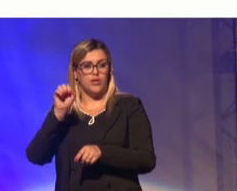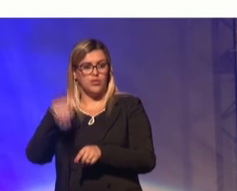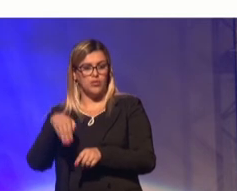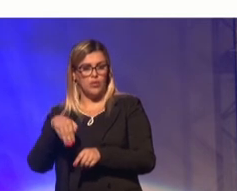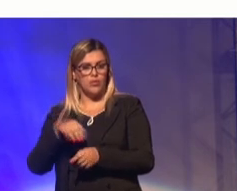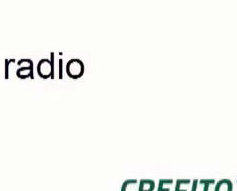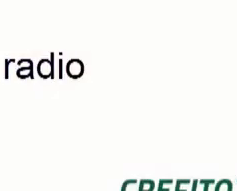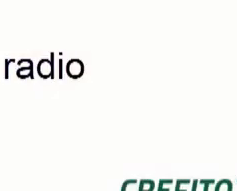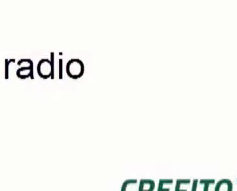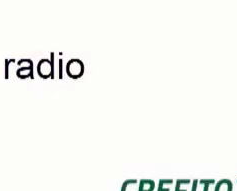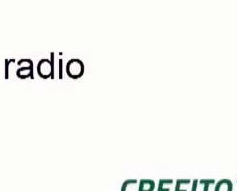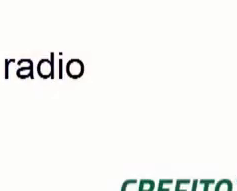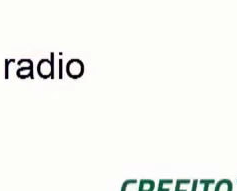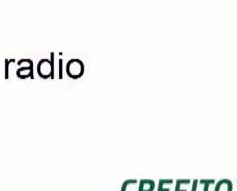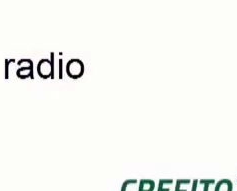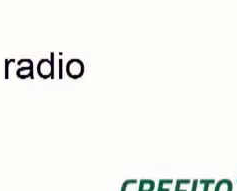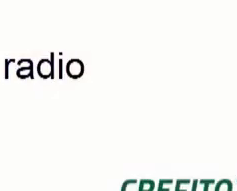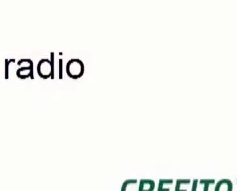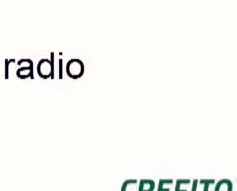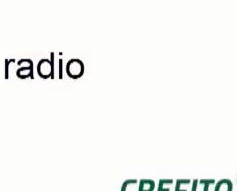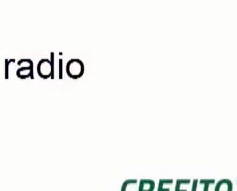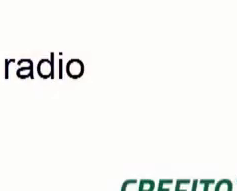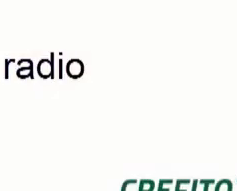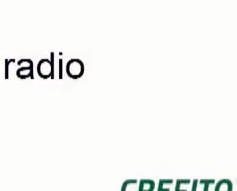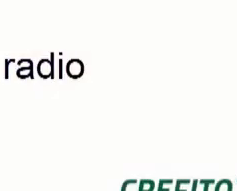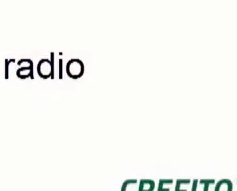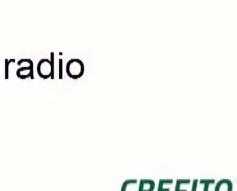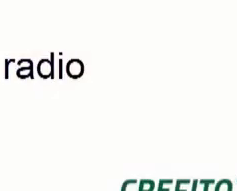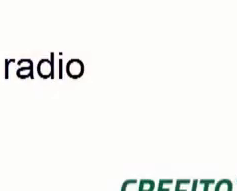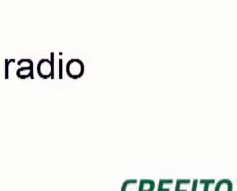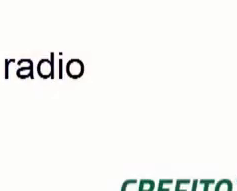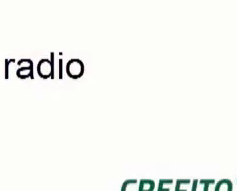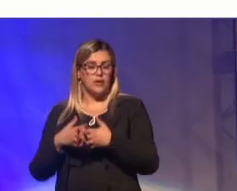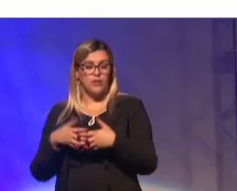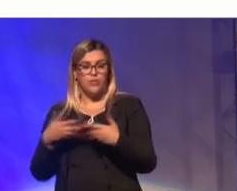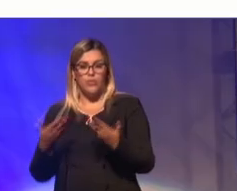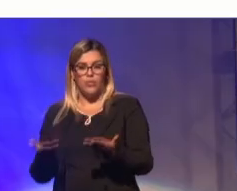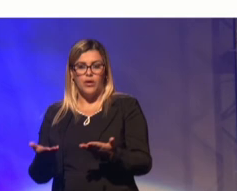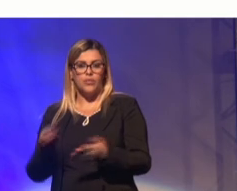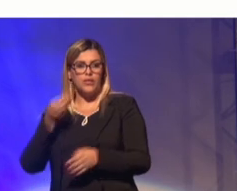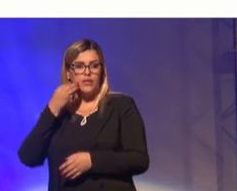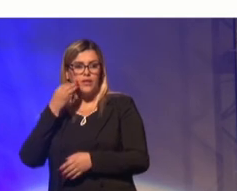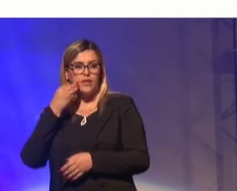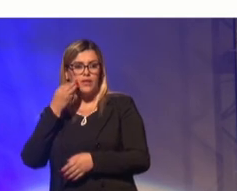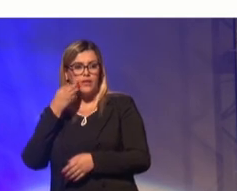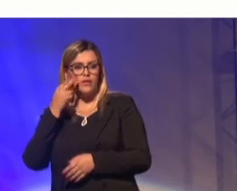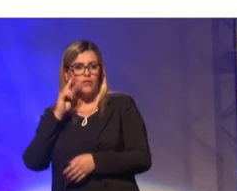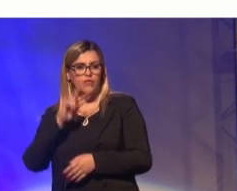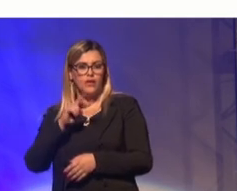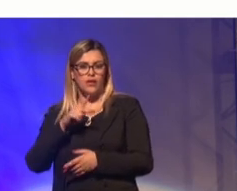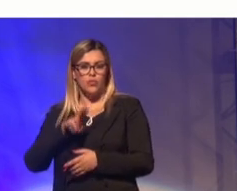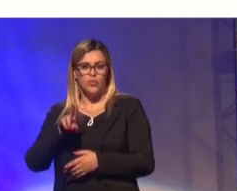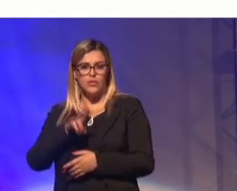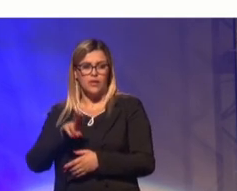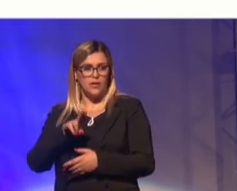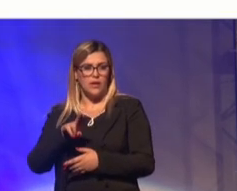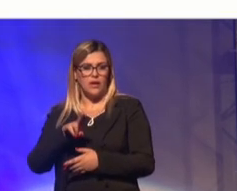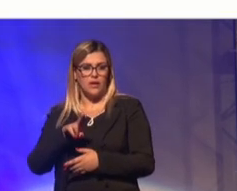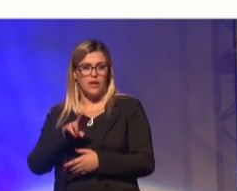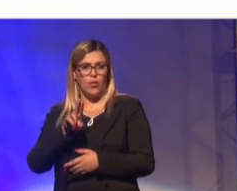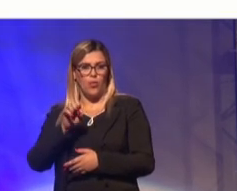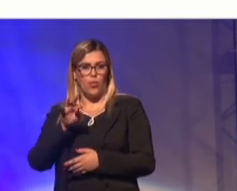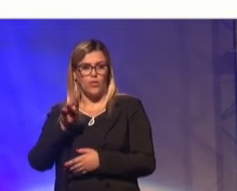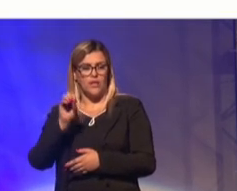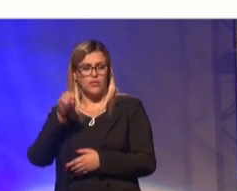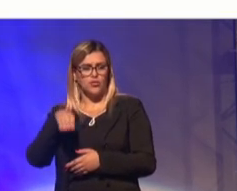Frequency Sound Waves. Então, isso se confunde um pouco. Quando a gente tenta procurar usando ultrassom, aparecem